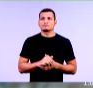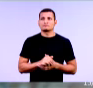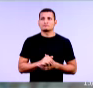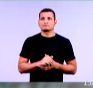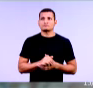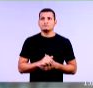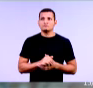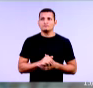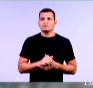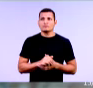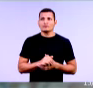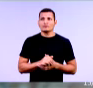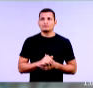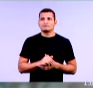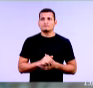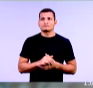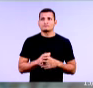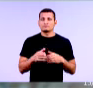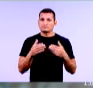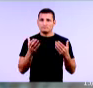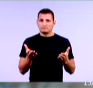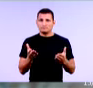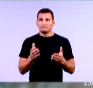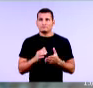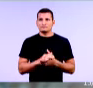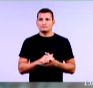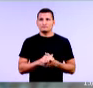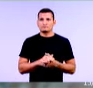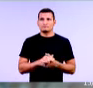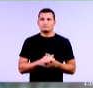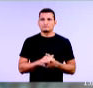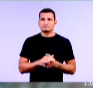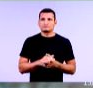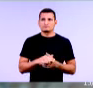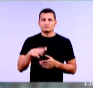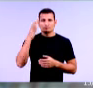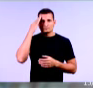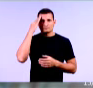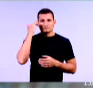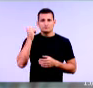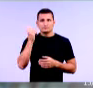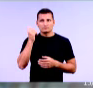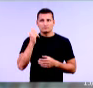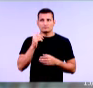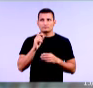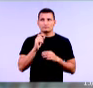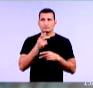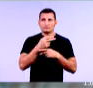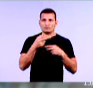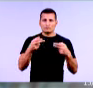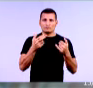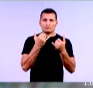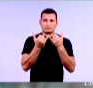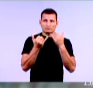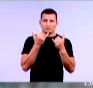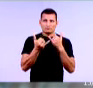Então, sendo assim, né, sabendo que são os objetos semelhantes,